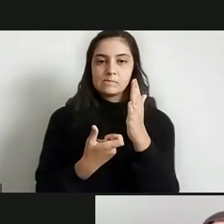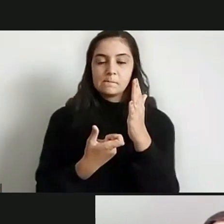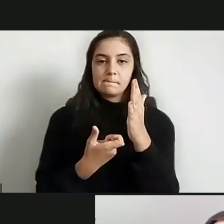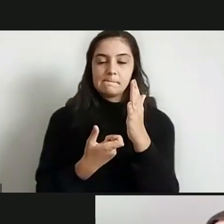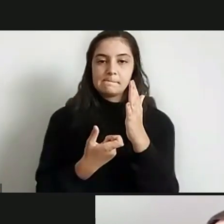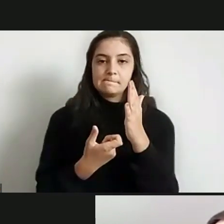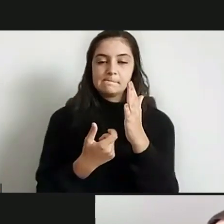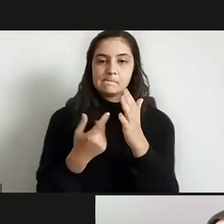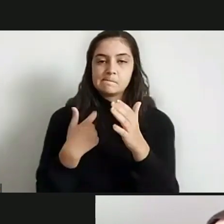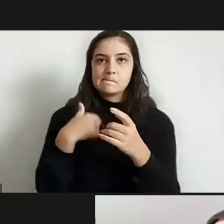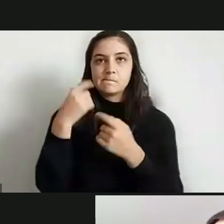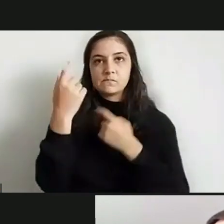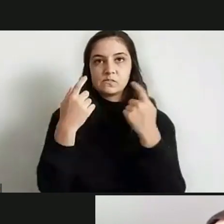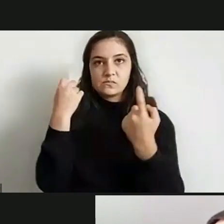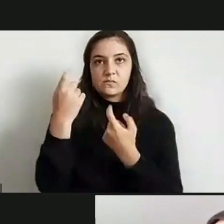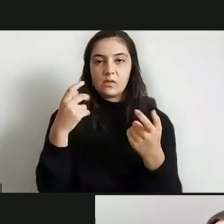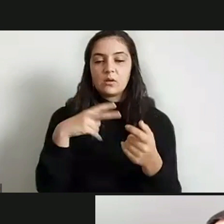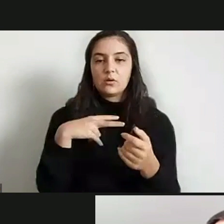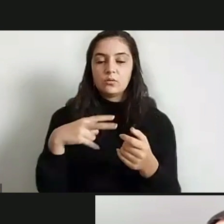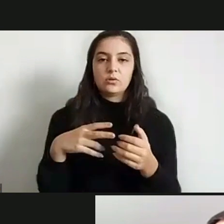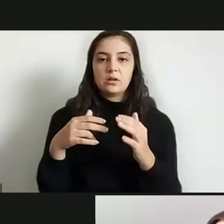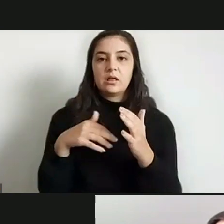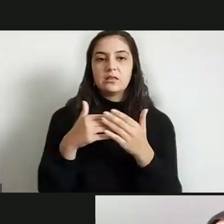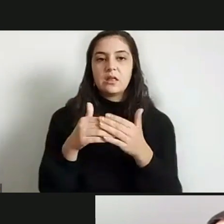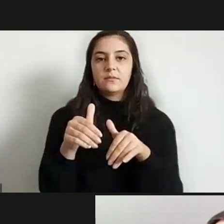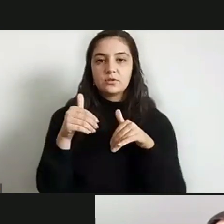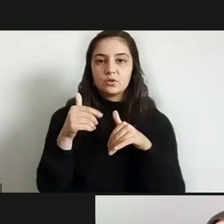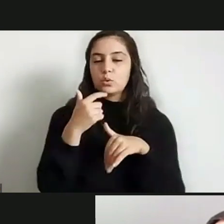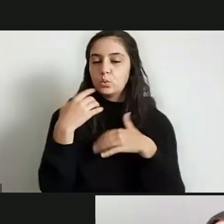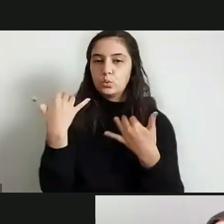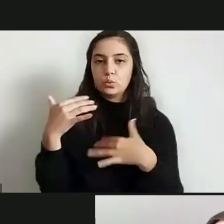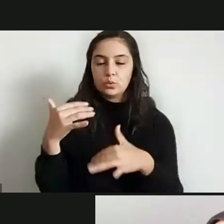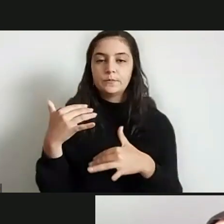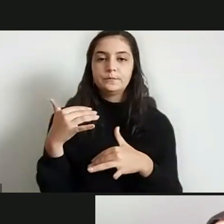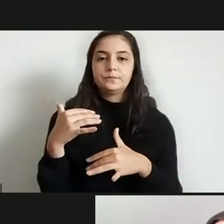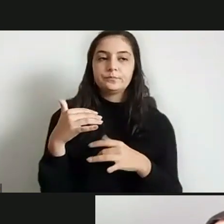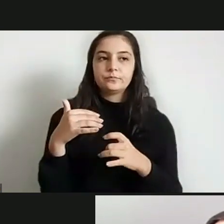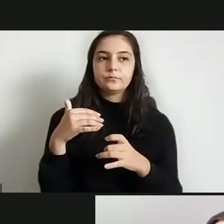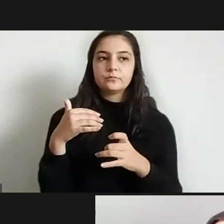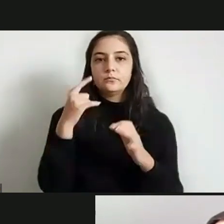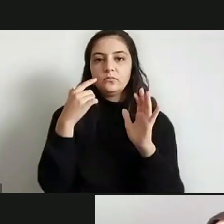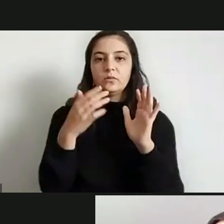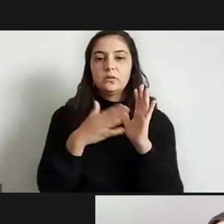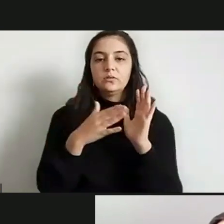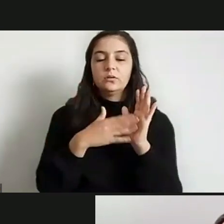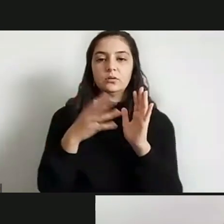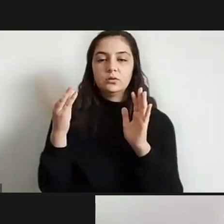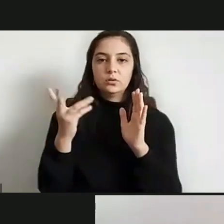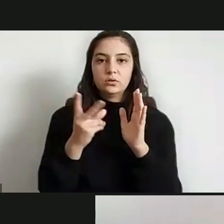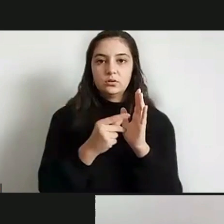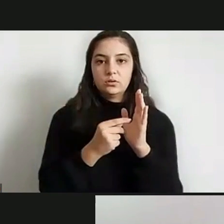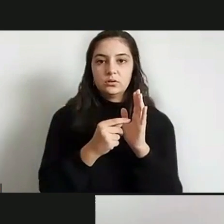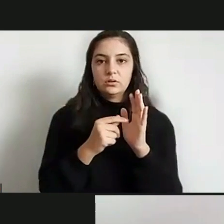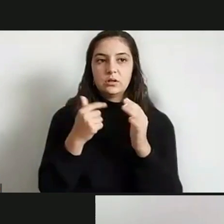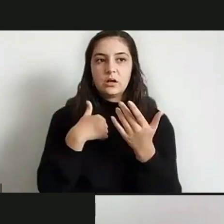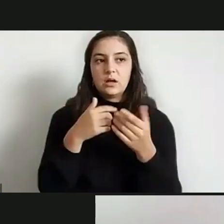em consideração que em Portugal existe uma elevada abstenção, quão representativa é a amostra